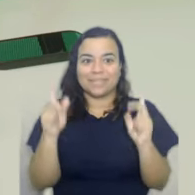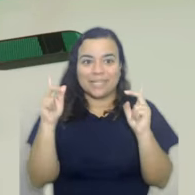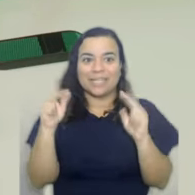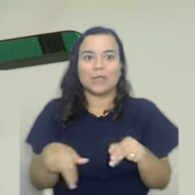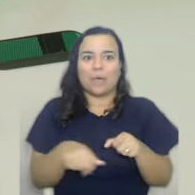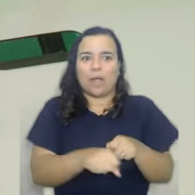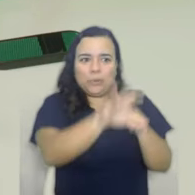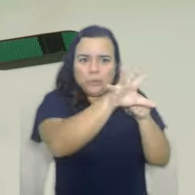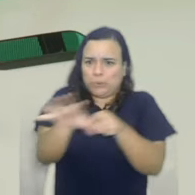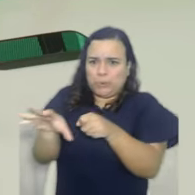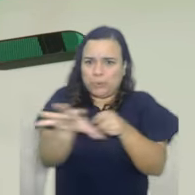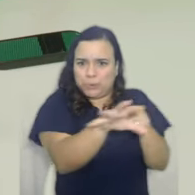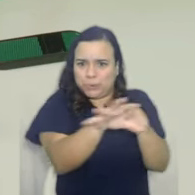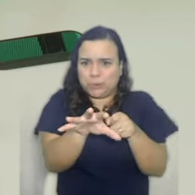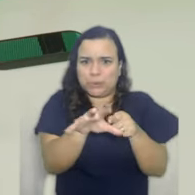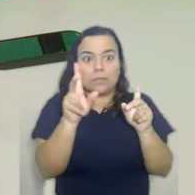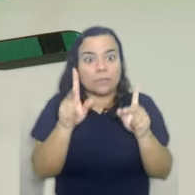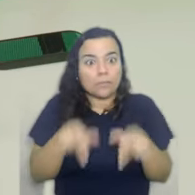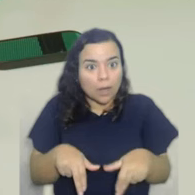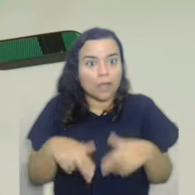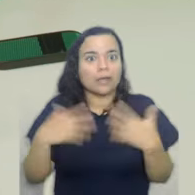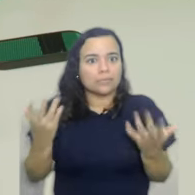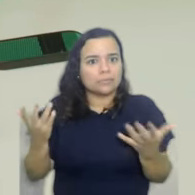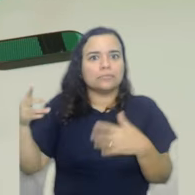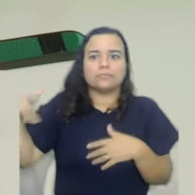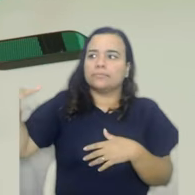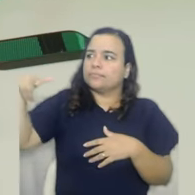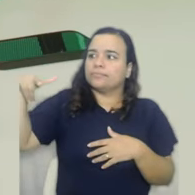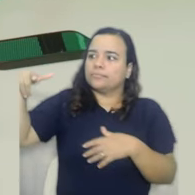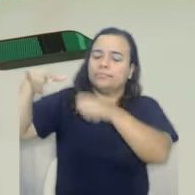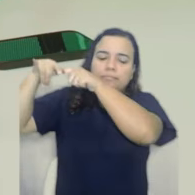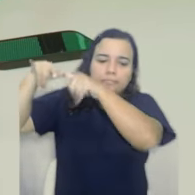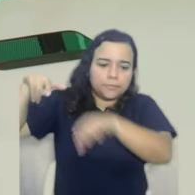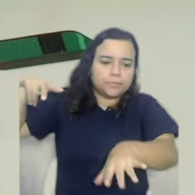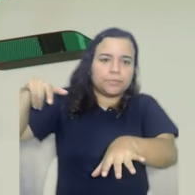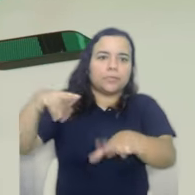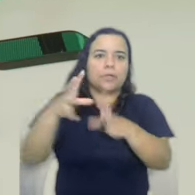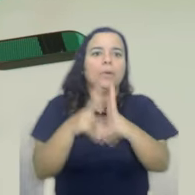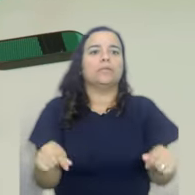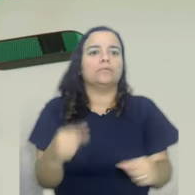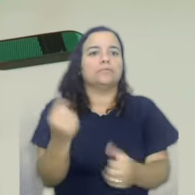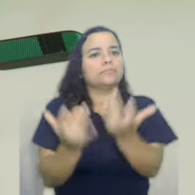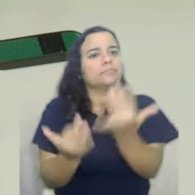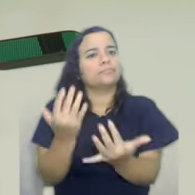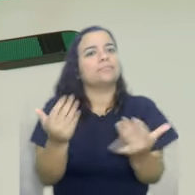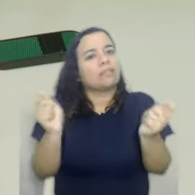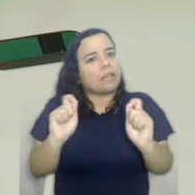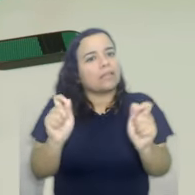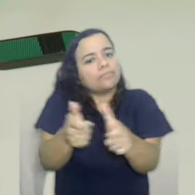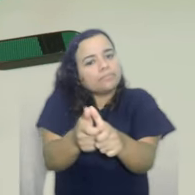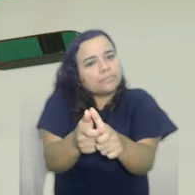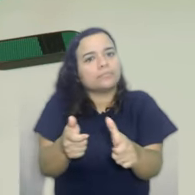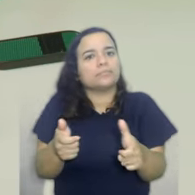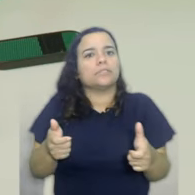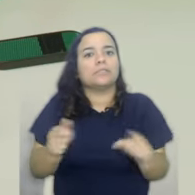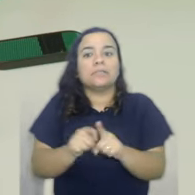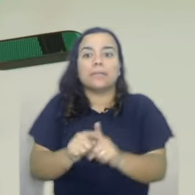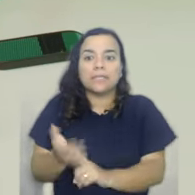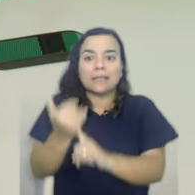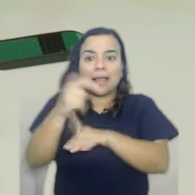extintor que eu não sou técnica para dizer mas é a mesma coisa para pagar pequenos focos de incêndio entre outras tecnologias que são